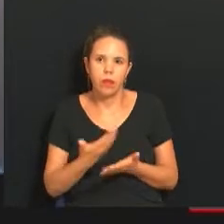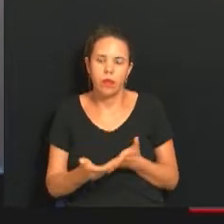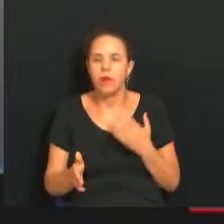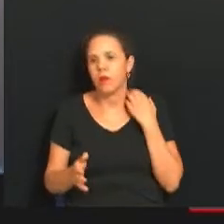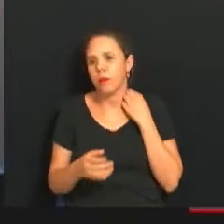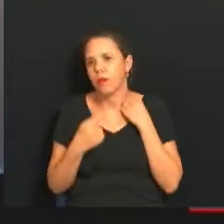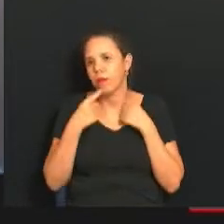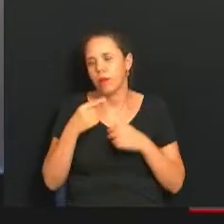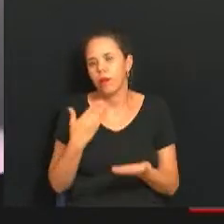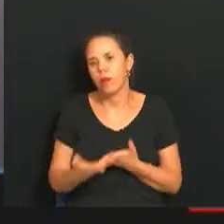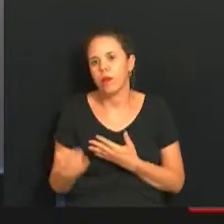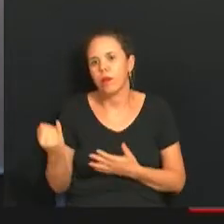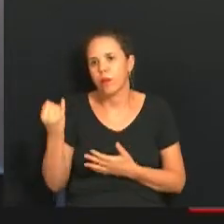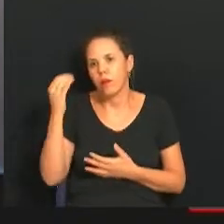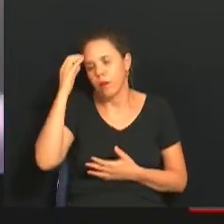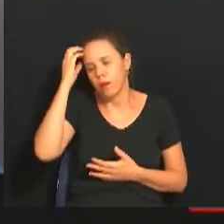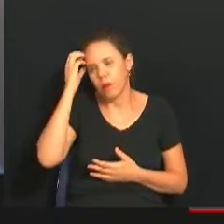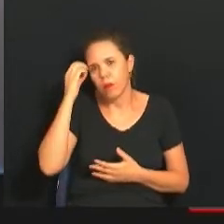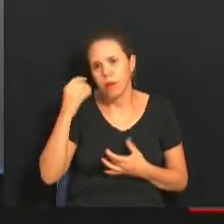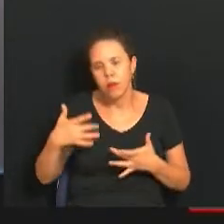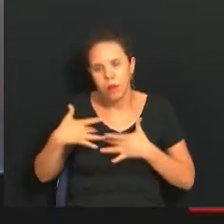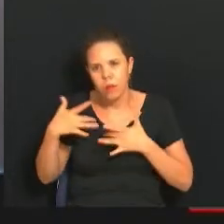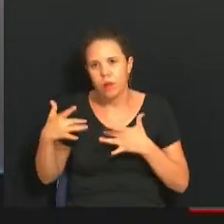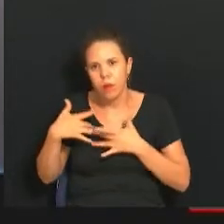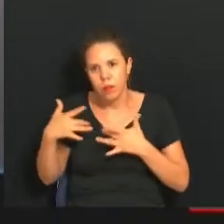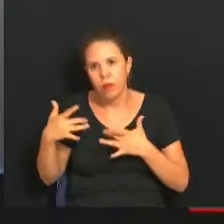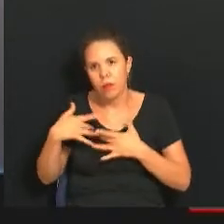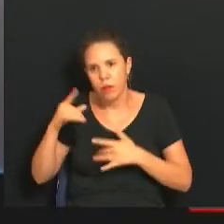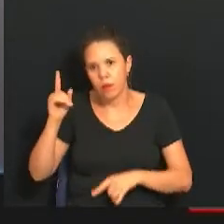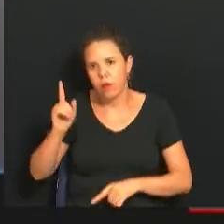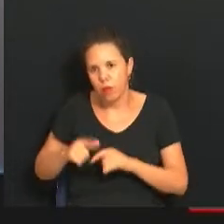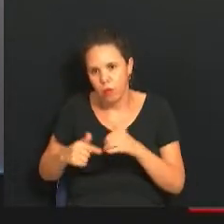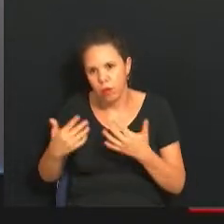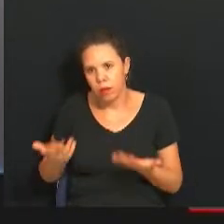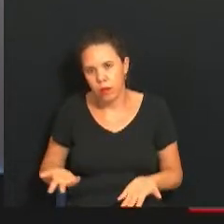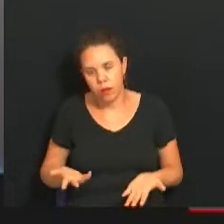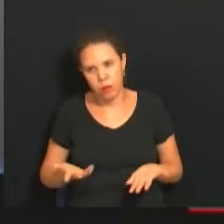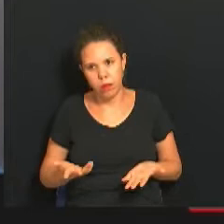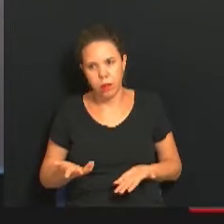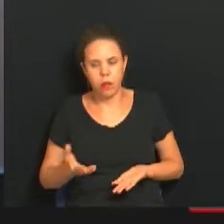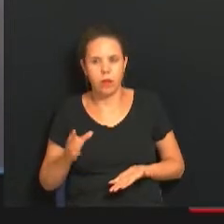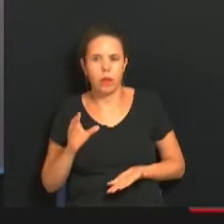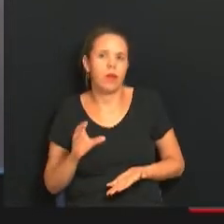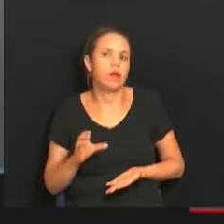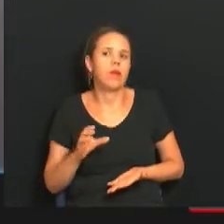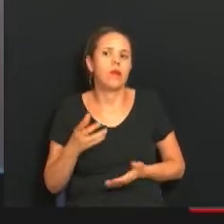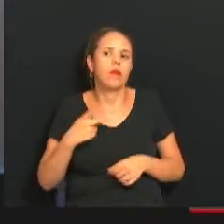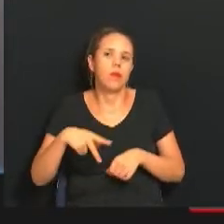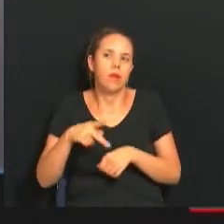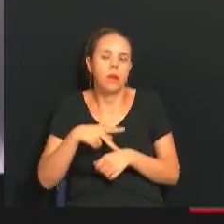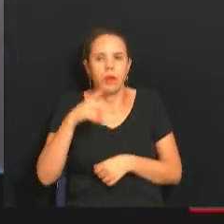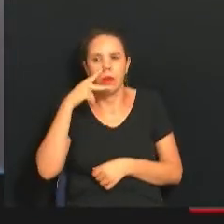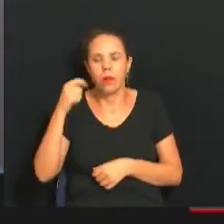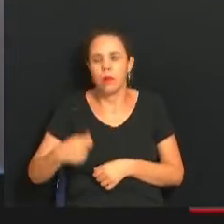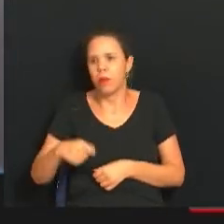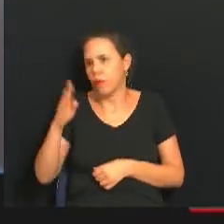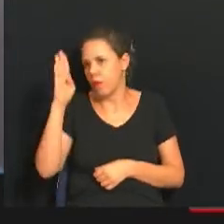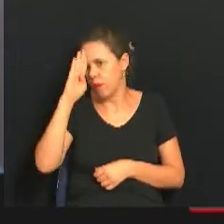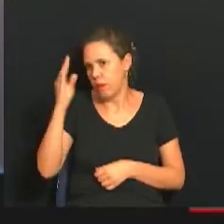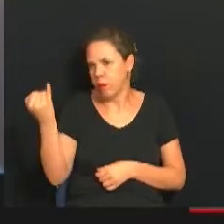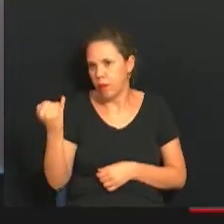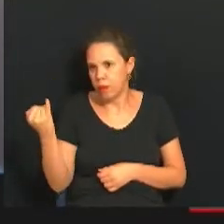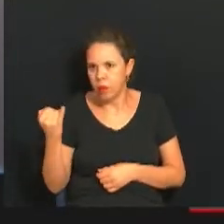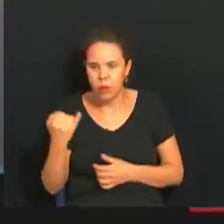até então como fornecedora desse equipamento bélico para a Ucrânia, um dos aspectos principais daqueles que